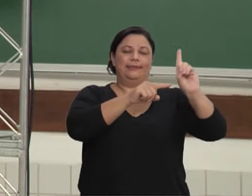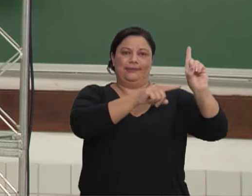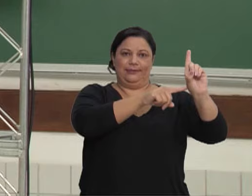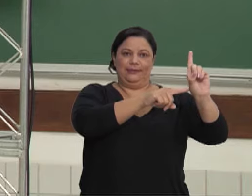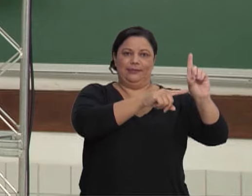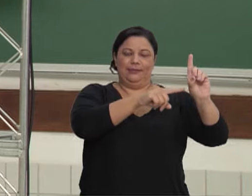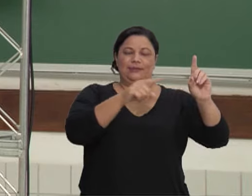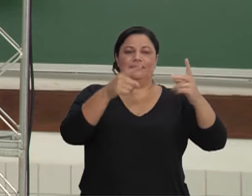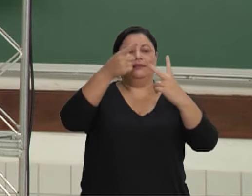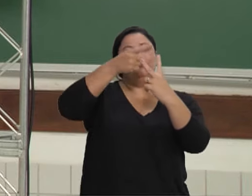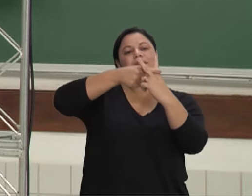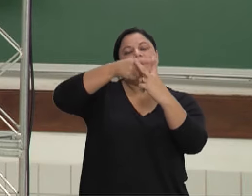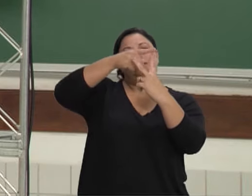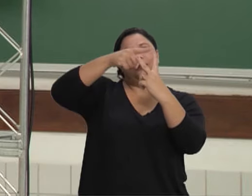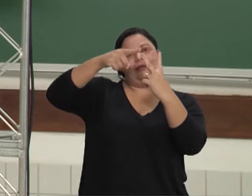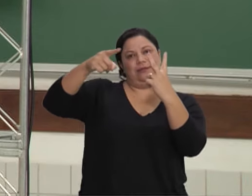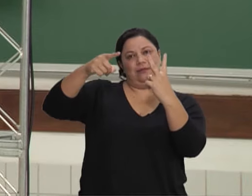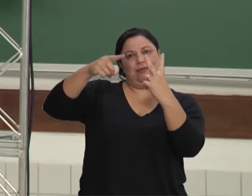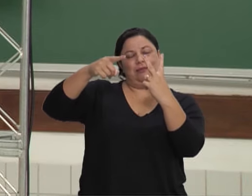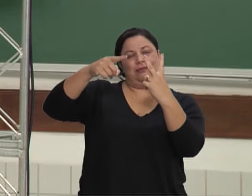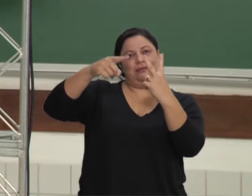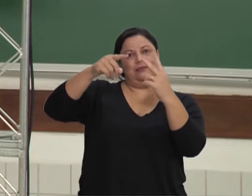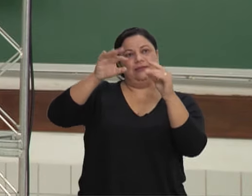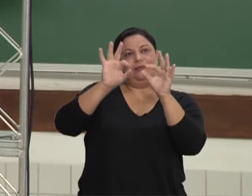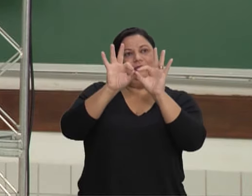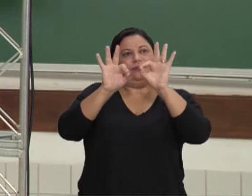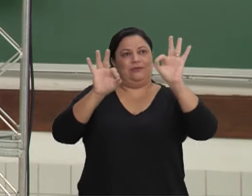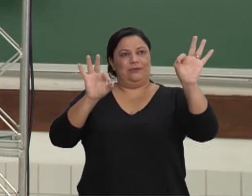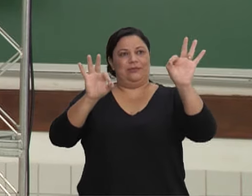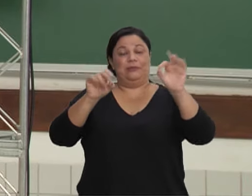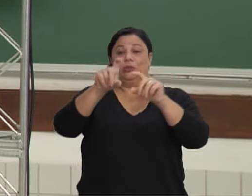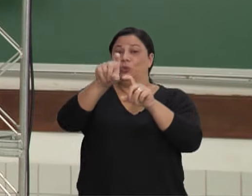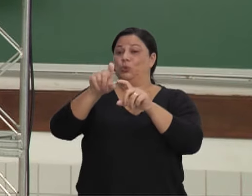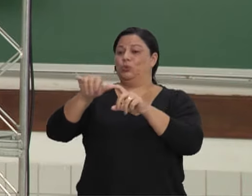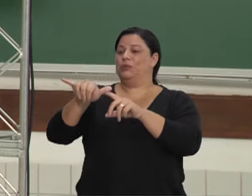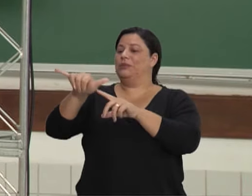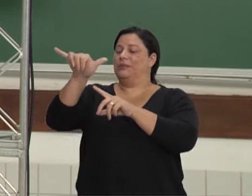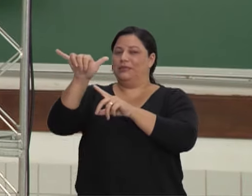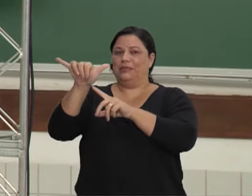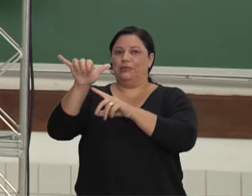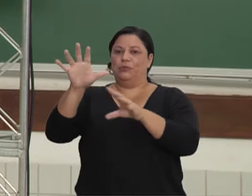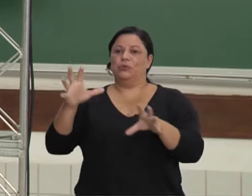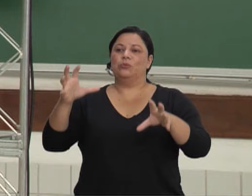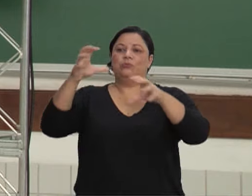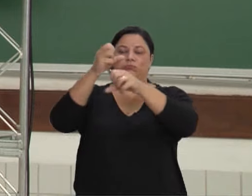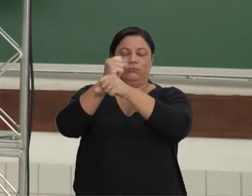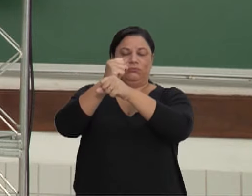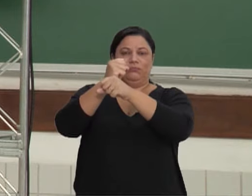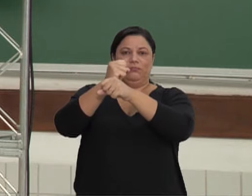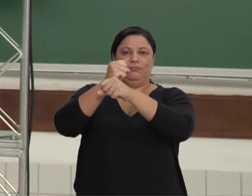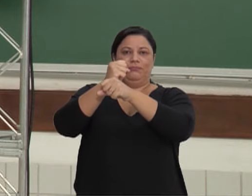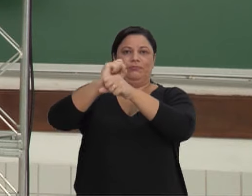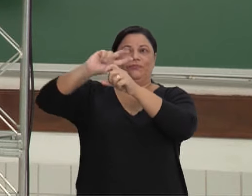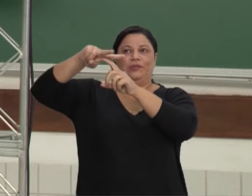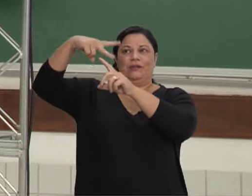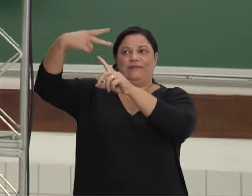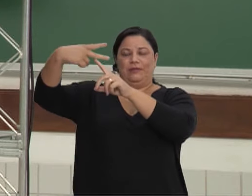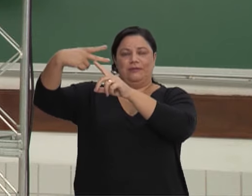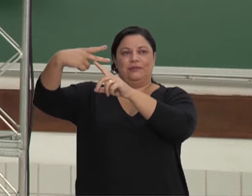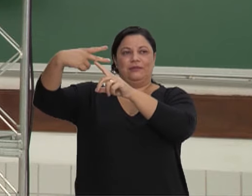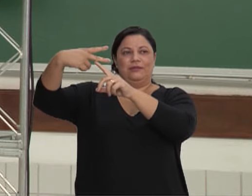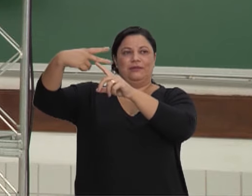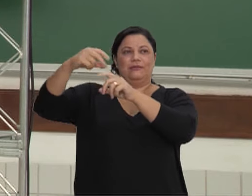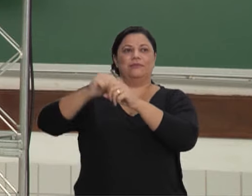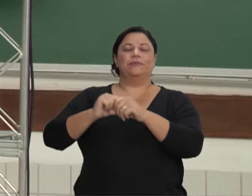e do deslocamento em y elevado ao quadrado. E somar dos dois. Vou pegar aqui, então, substituir